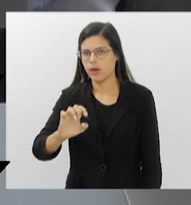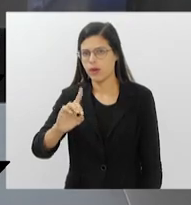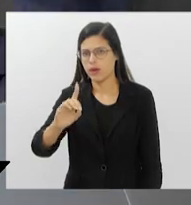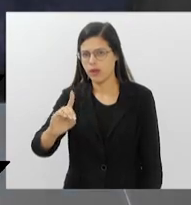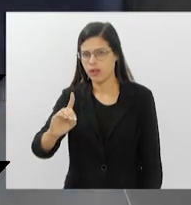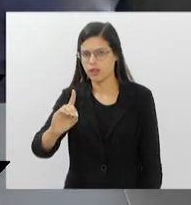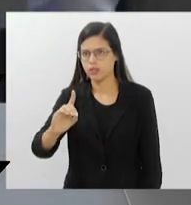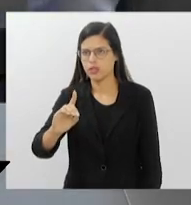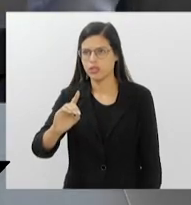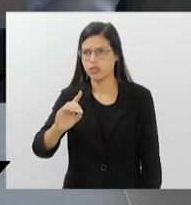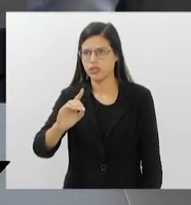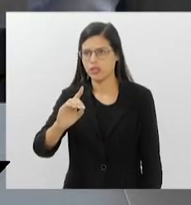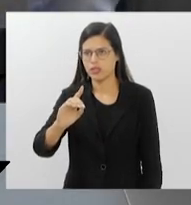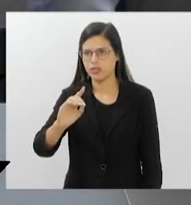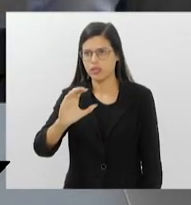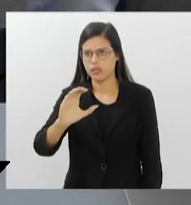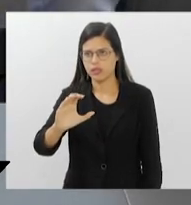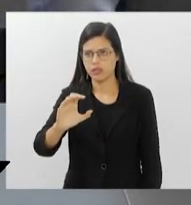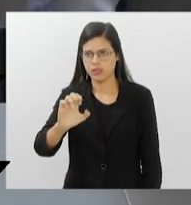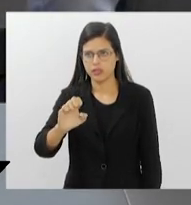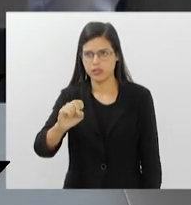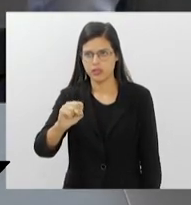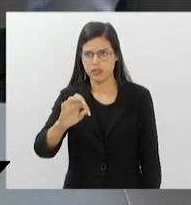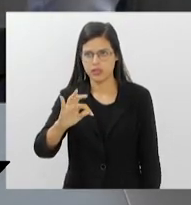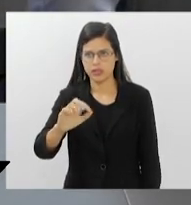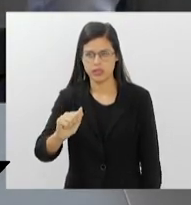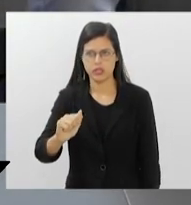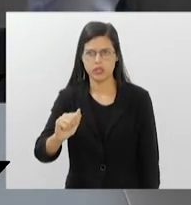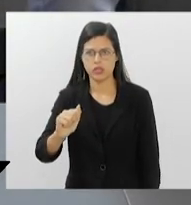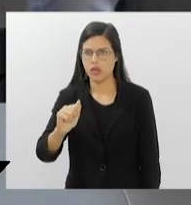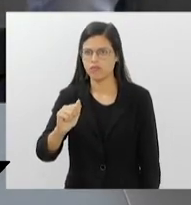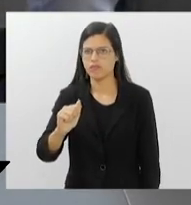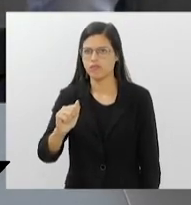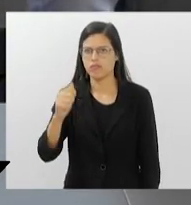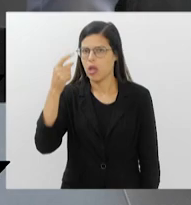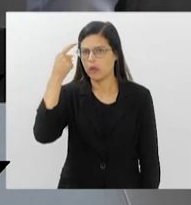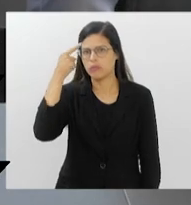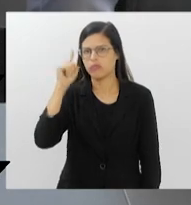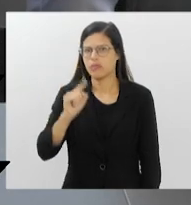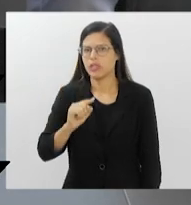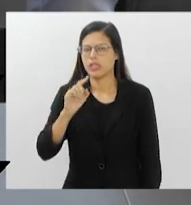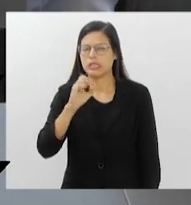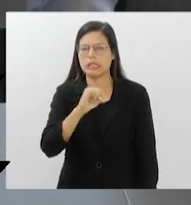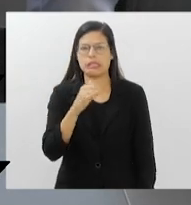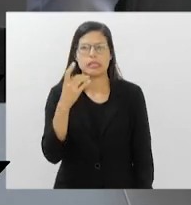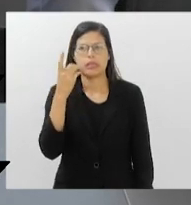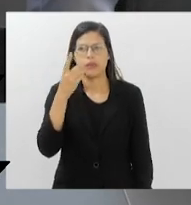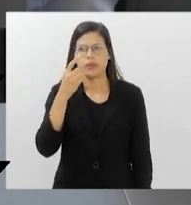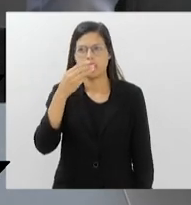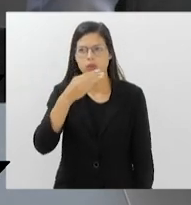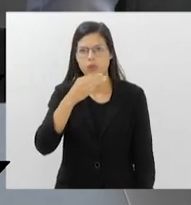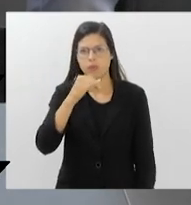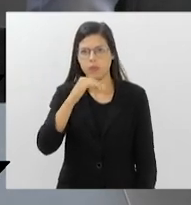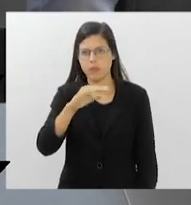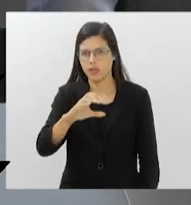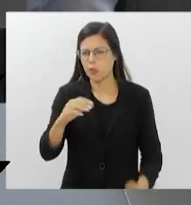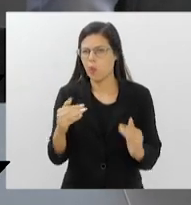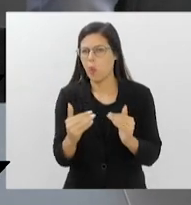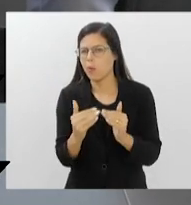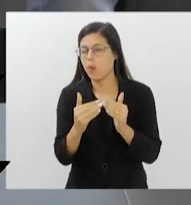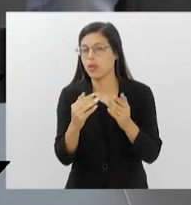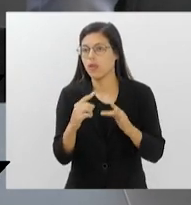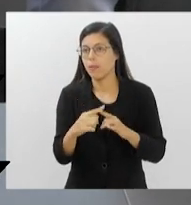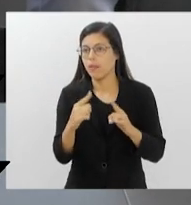sexta o Cred cesta não sei se deputado Carlos min mas para mim toda